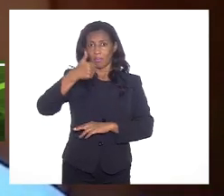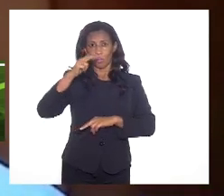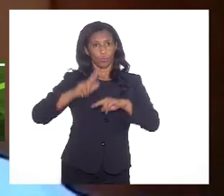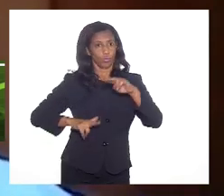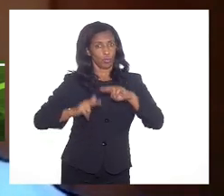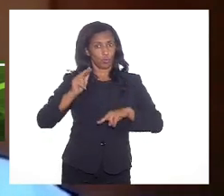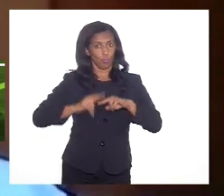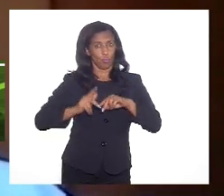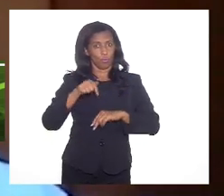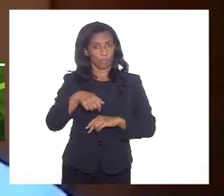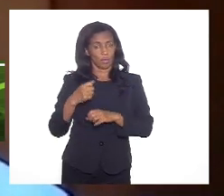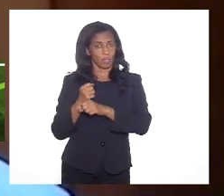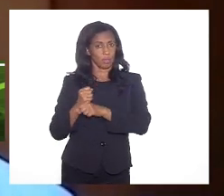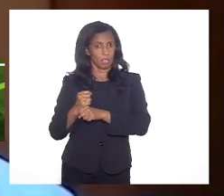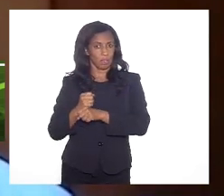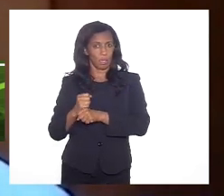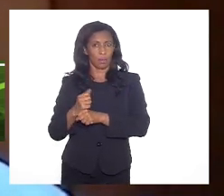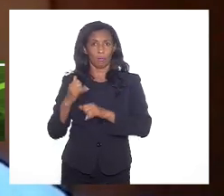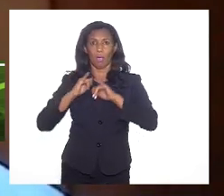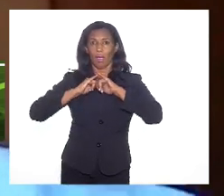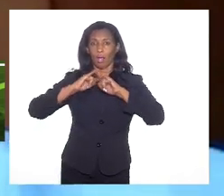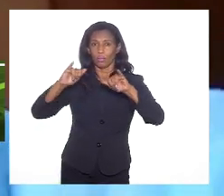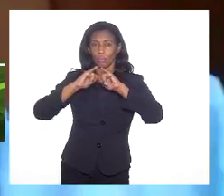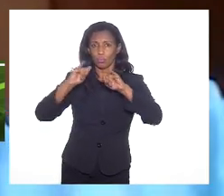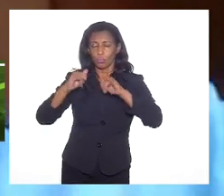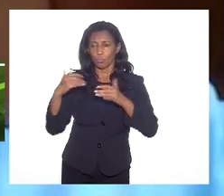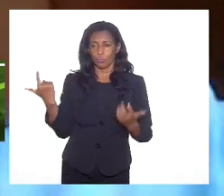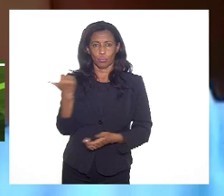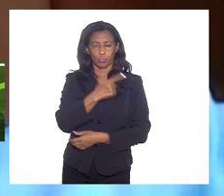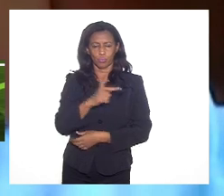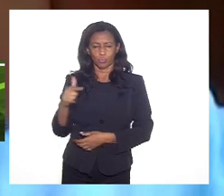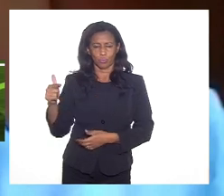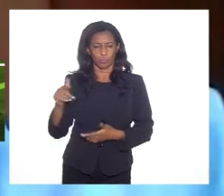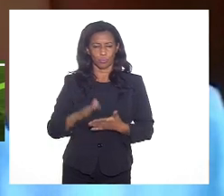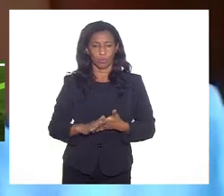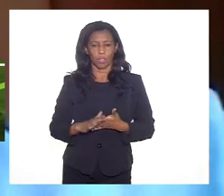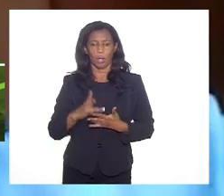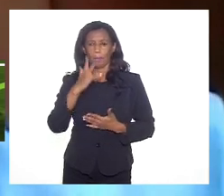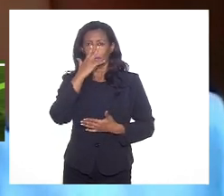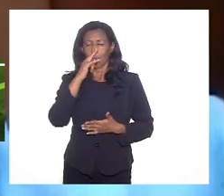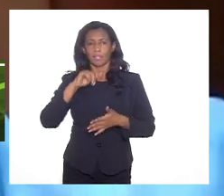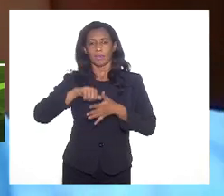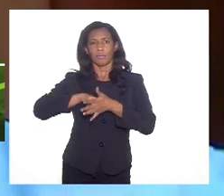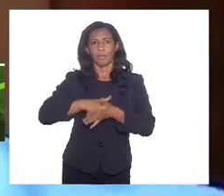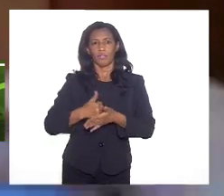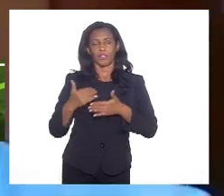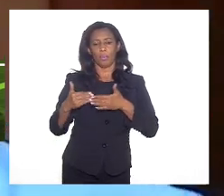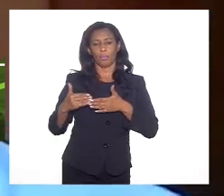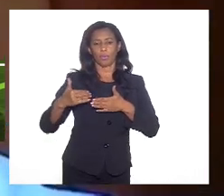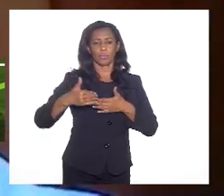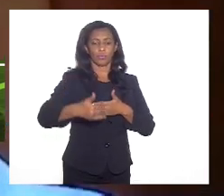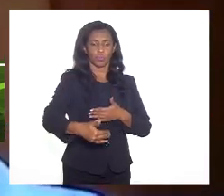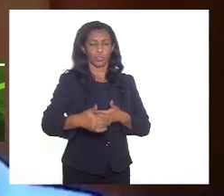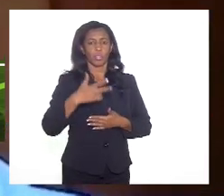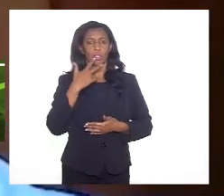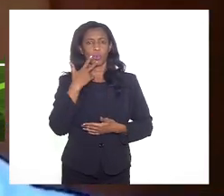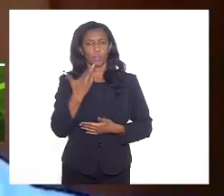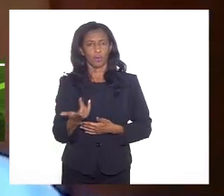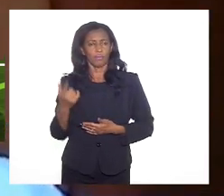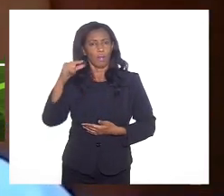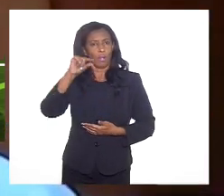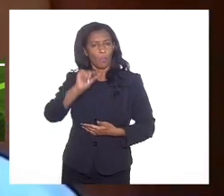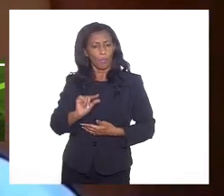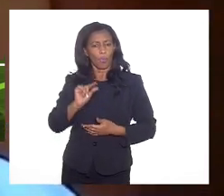ano. Entretanto, não teve anúncio oficial do governo e a folha de pagamento de junho vai fechar nos próximos dias. Enfim, então, queria falar um pouco também